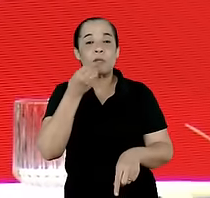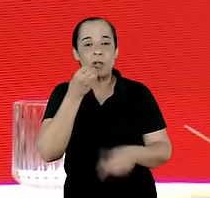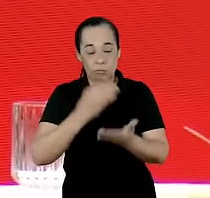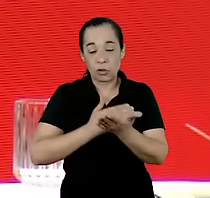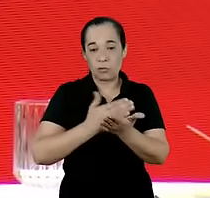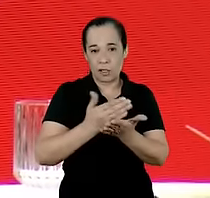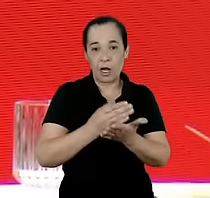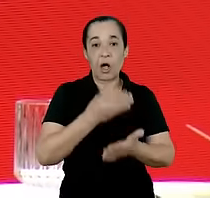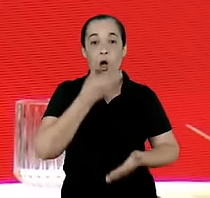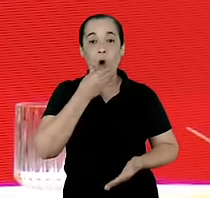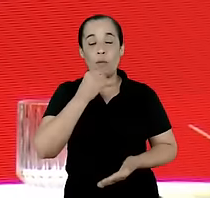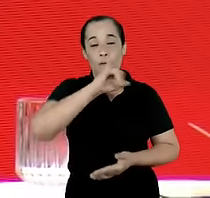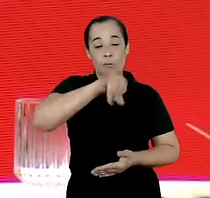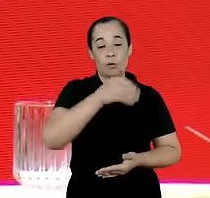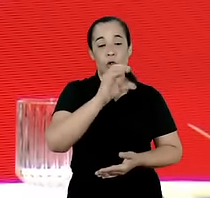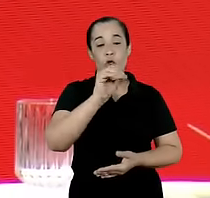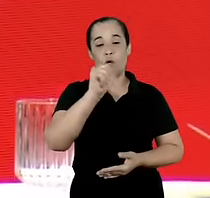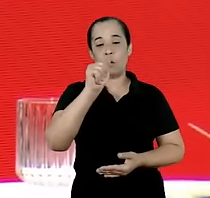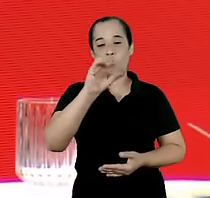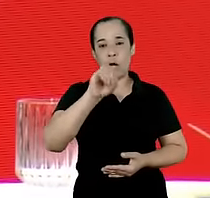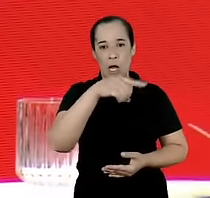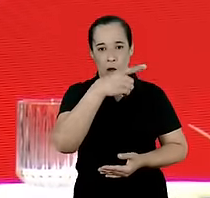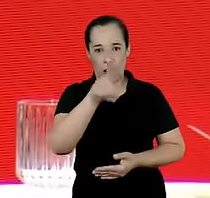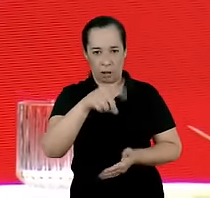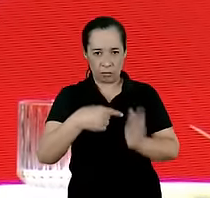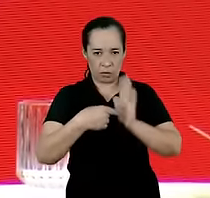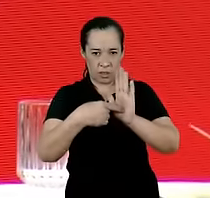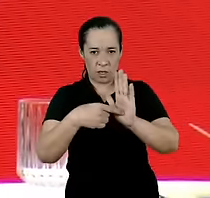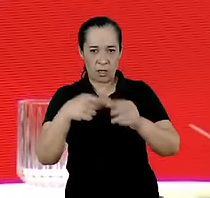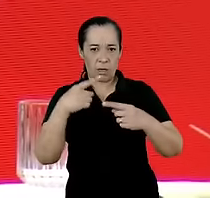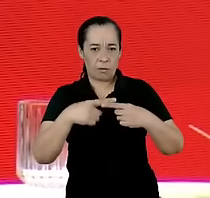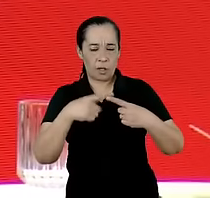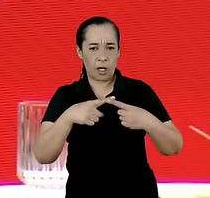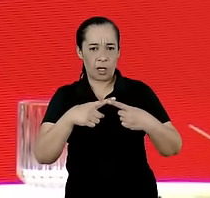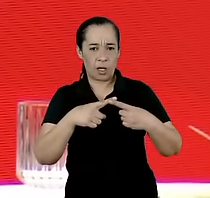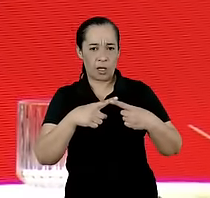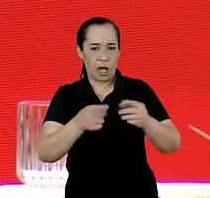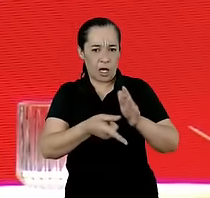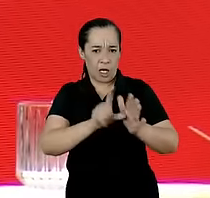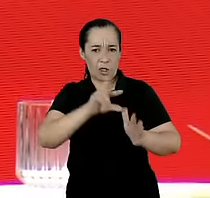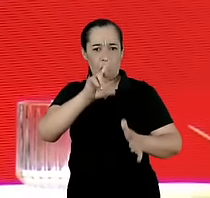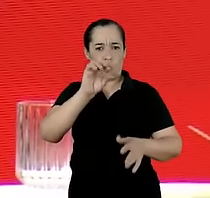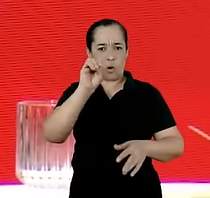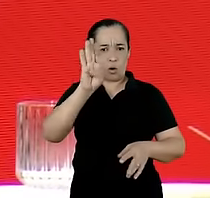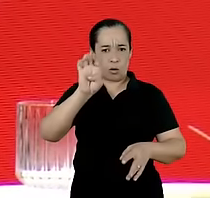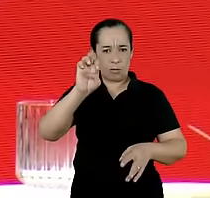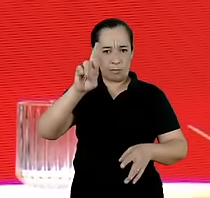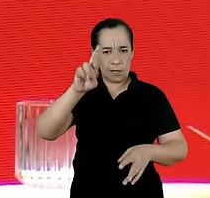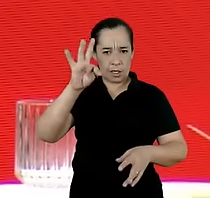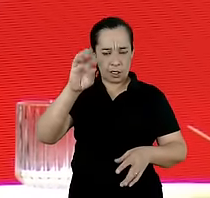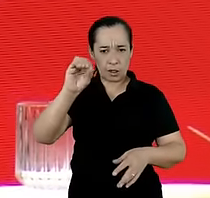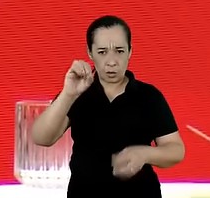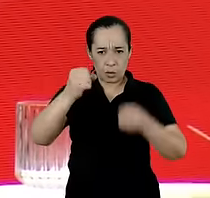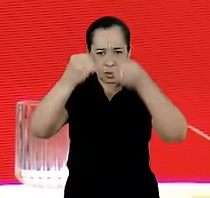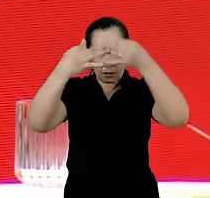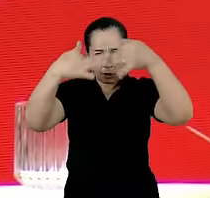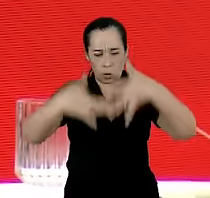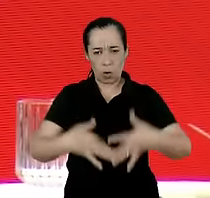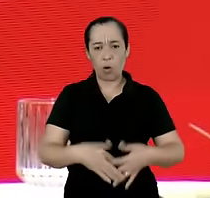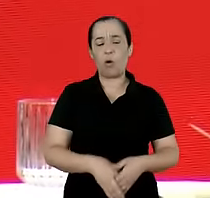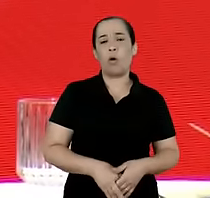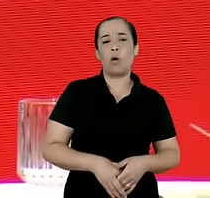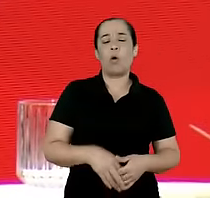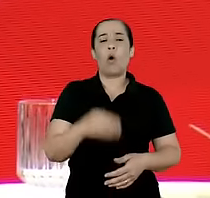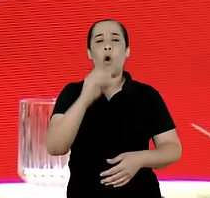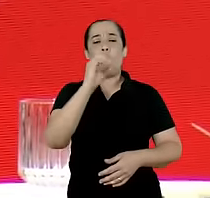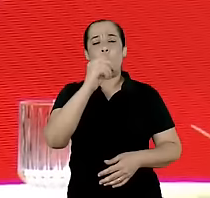João Pedro explorar eh até pela fala do do Roberto eh a questão do Open capital markets né se você puder falar um pouquinho